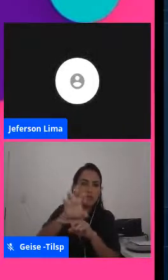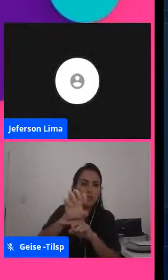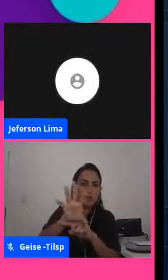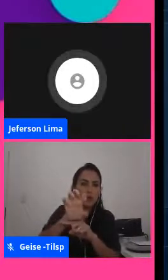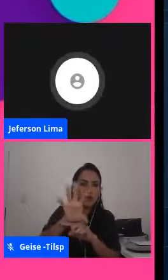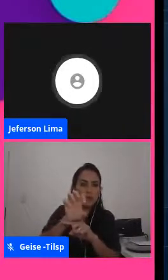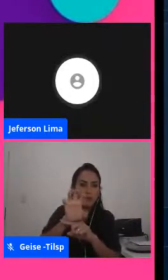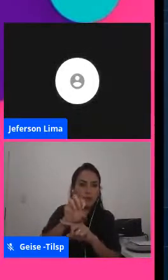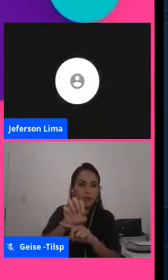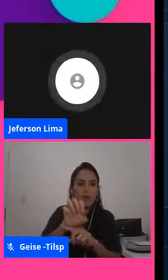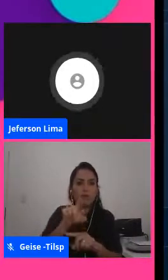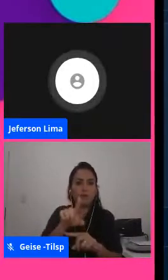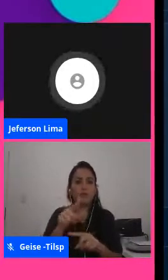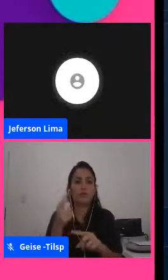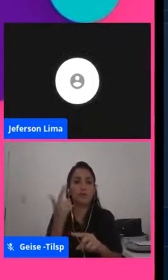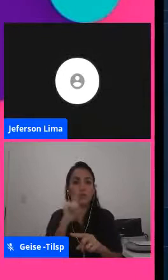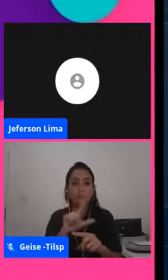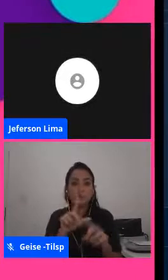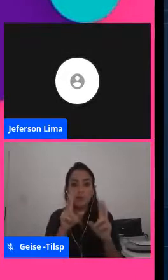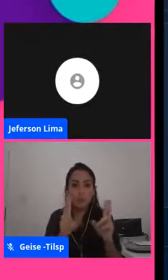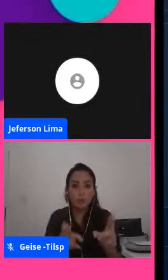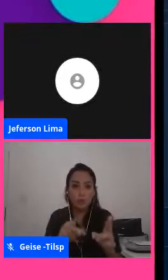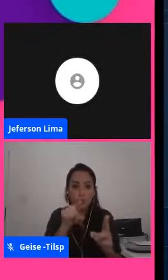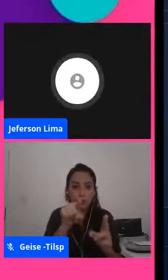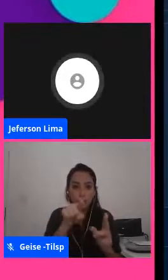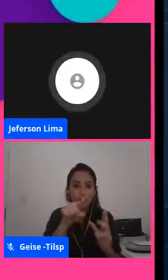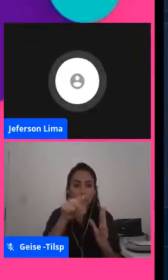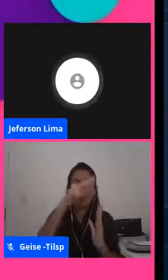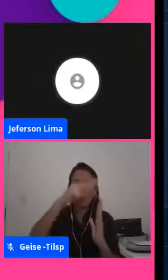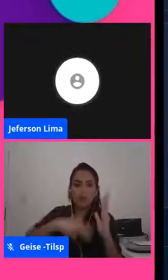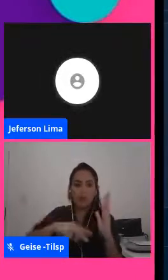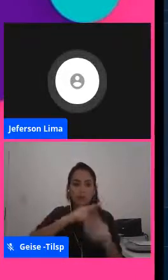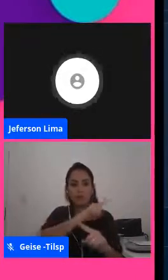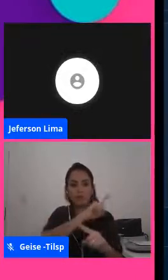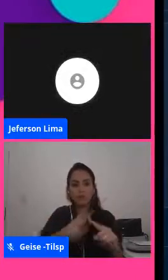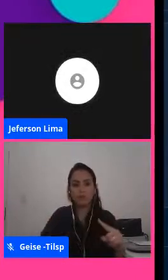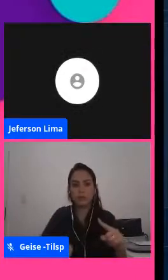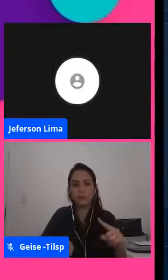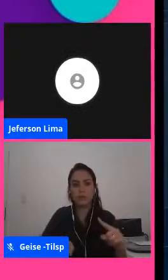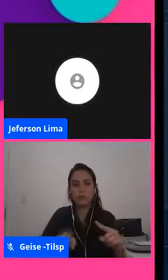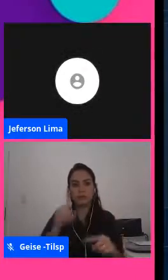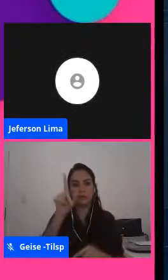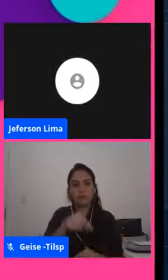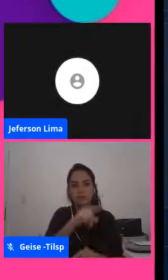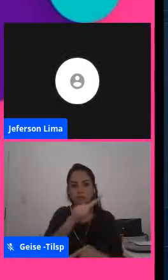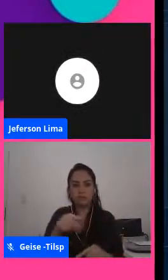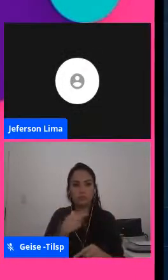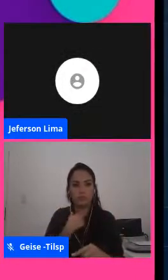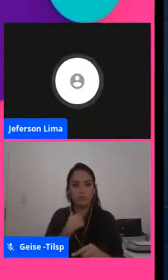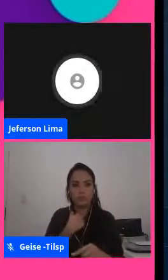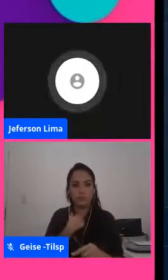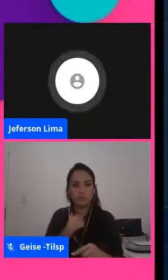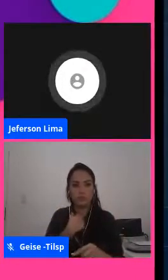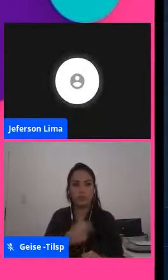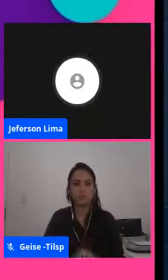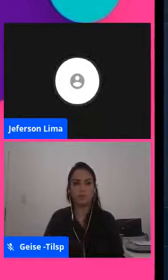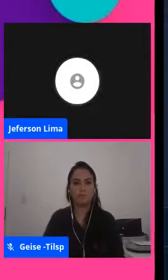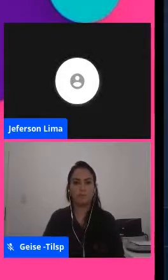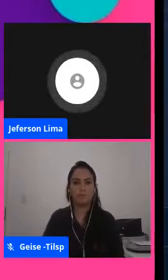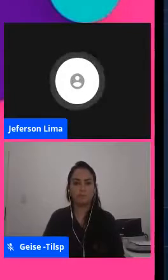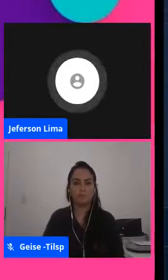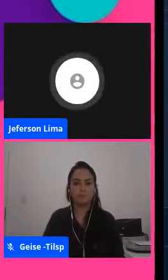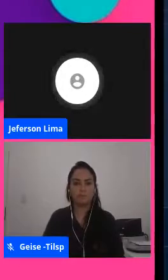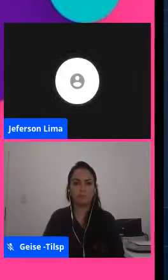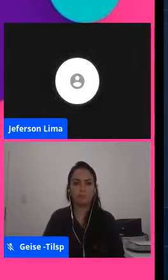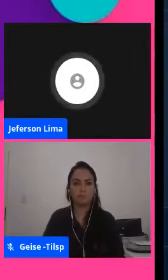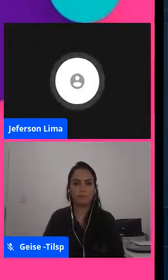aqui, que é o de negar a leitura. Eu vou colocar aqui só true. E eu vou